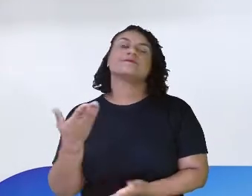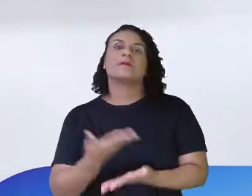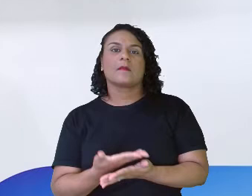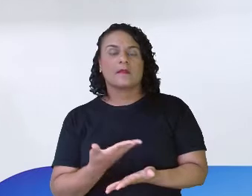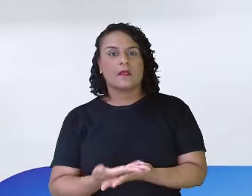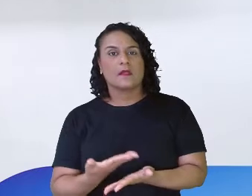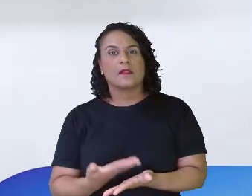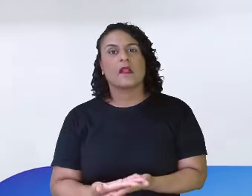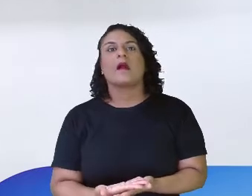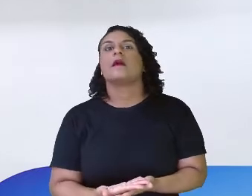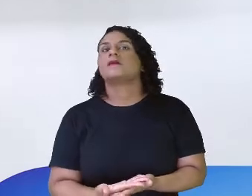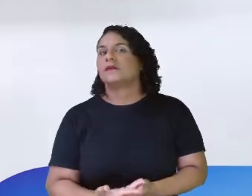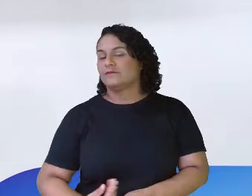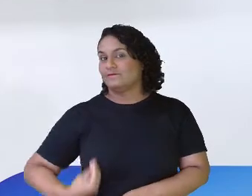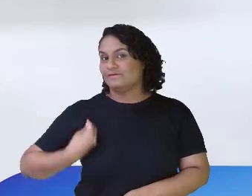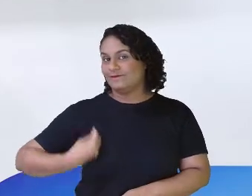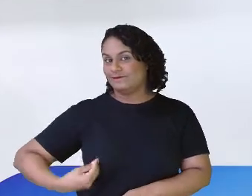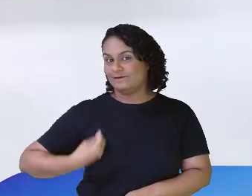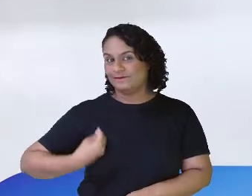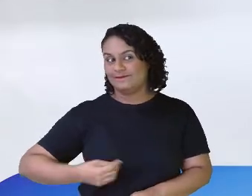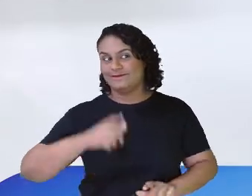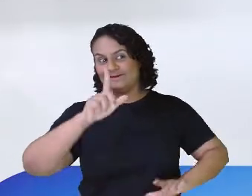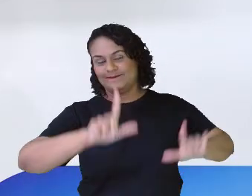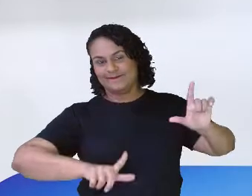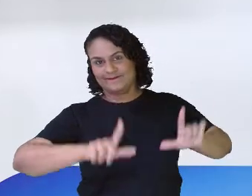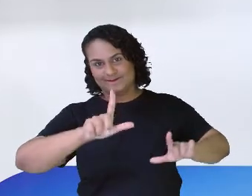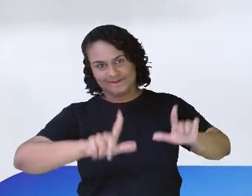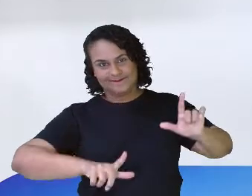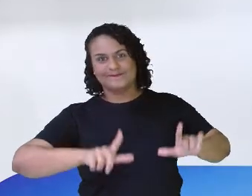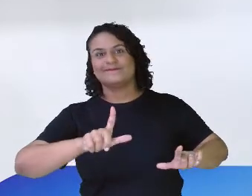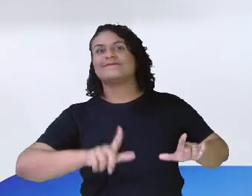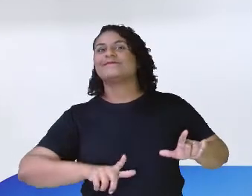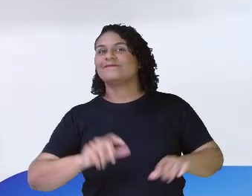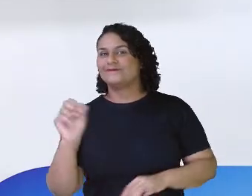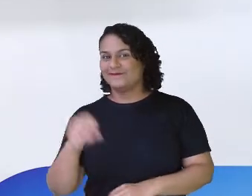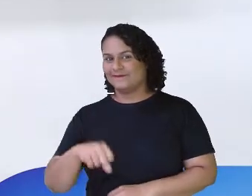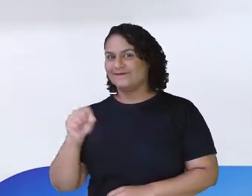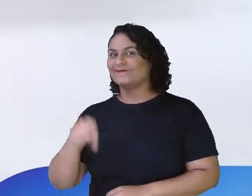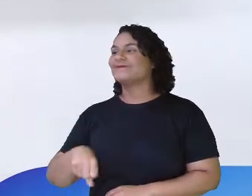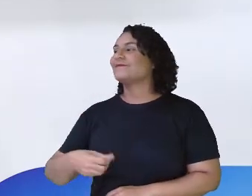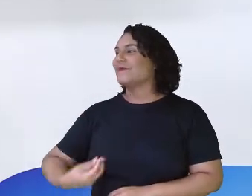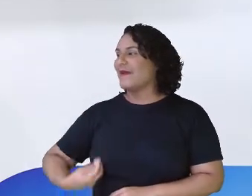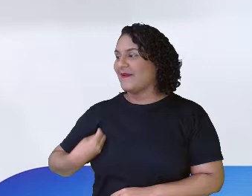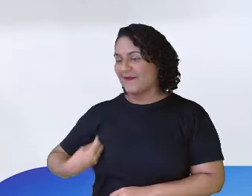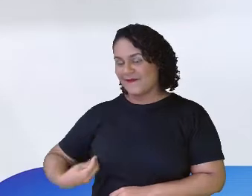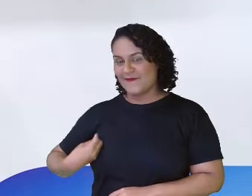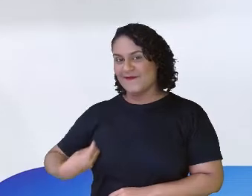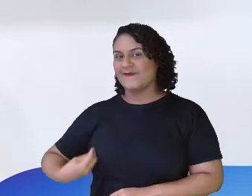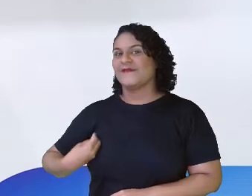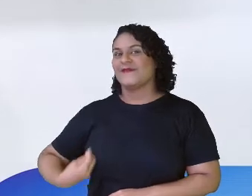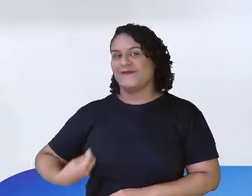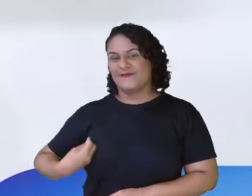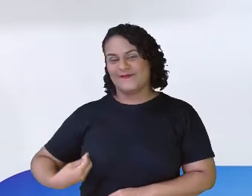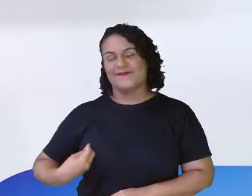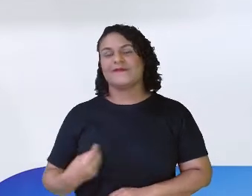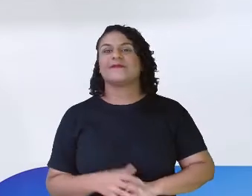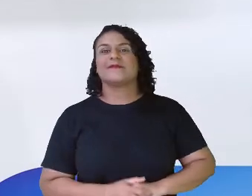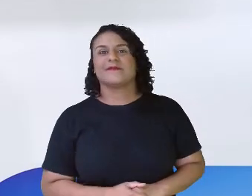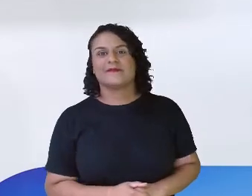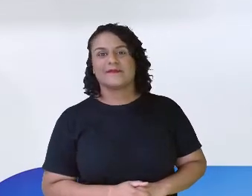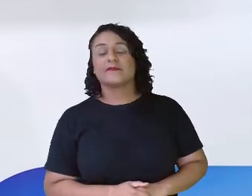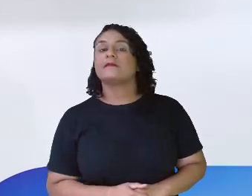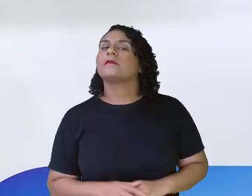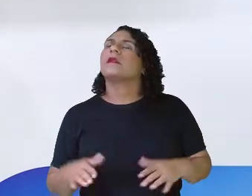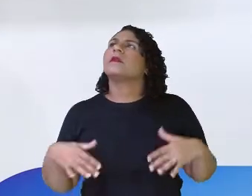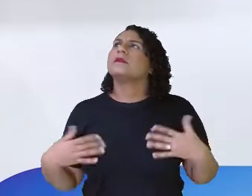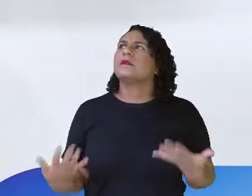sendo transmitida ao vivo. A aula está sendo transmitida ao vivo.